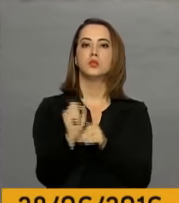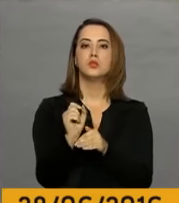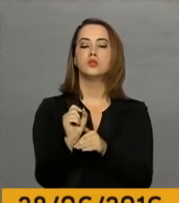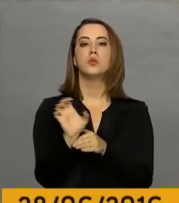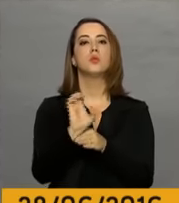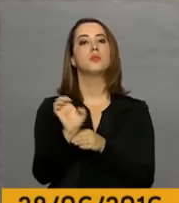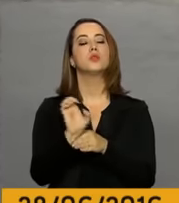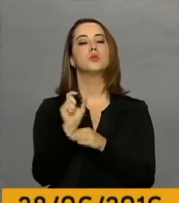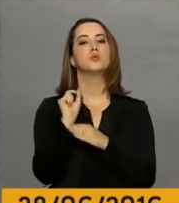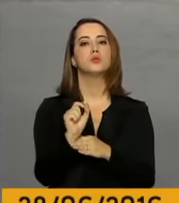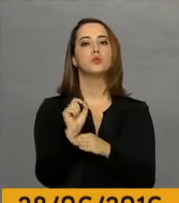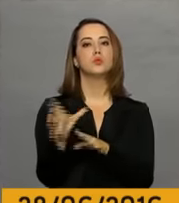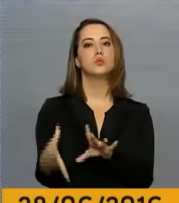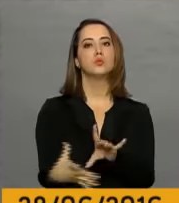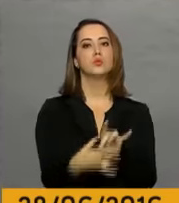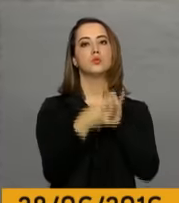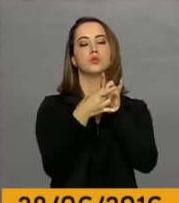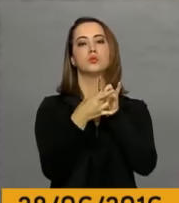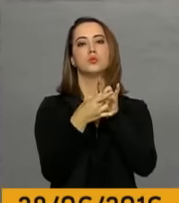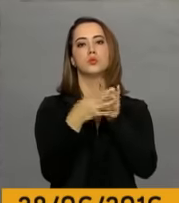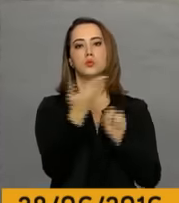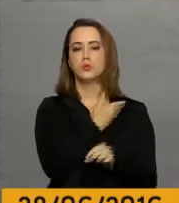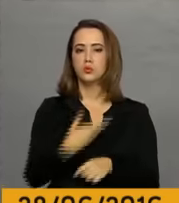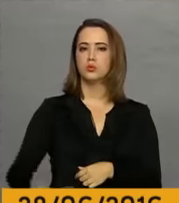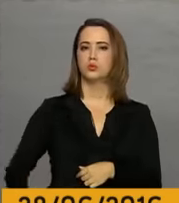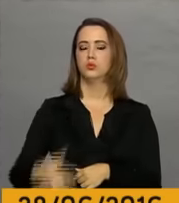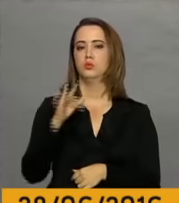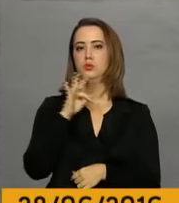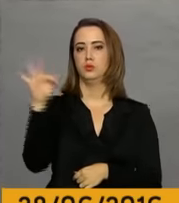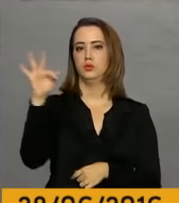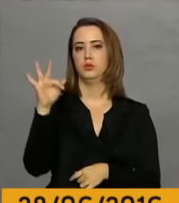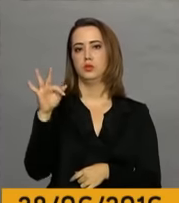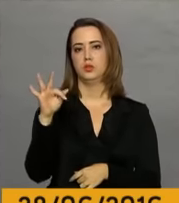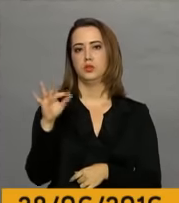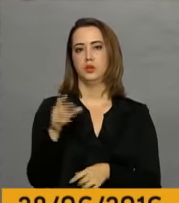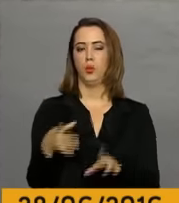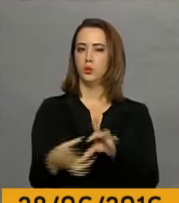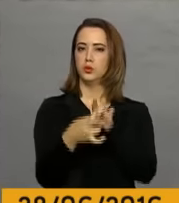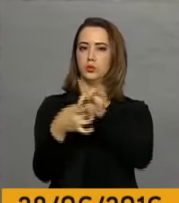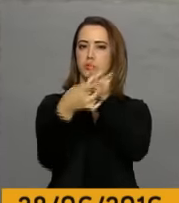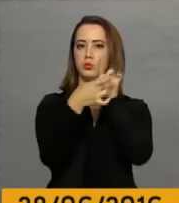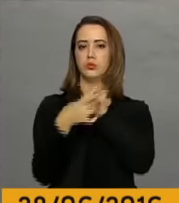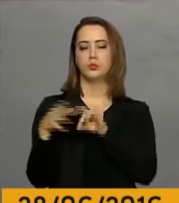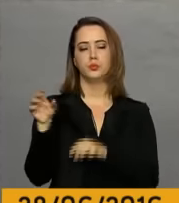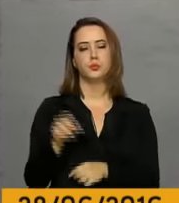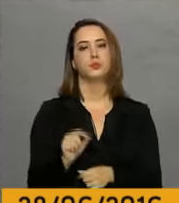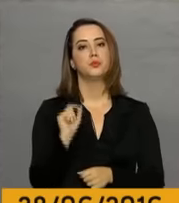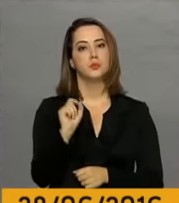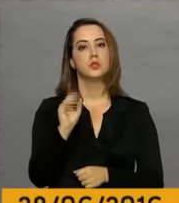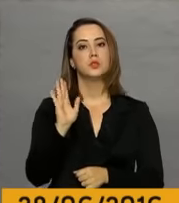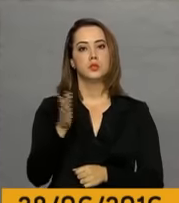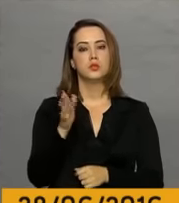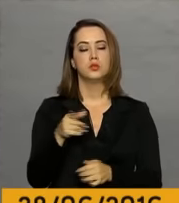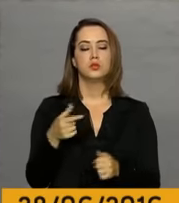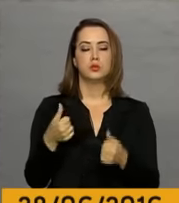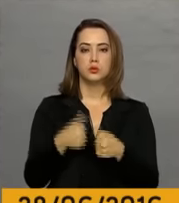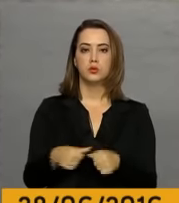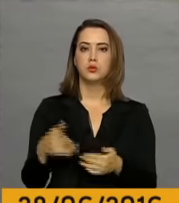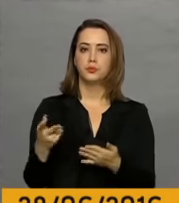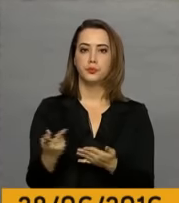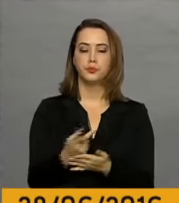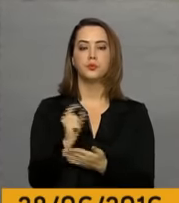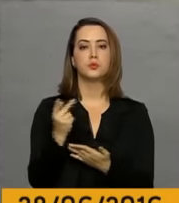Estado enquanto integrante da Federação Brasileira e muito recentemente devo dizer aos senhores e